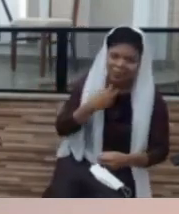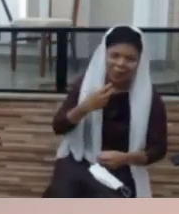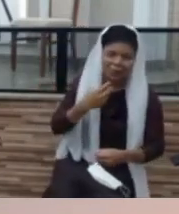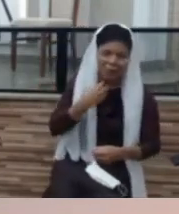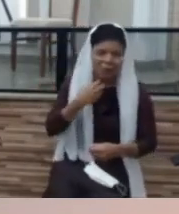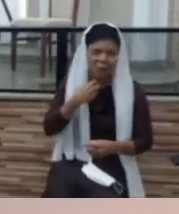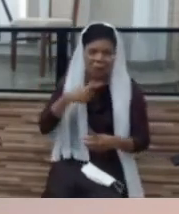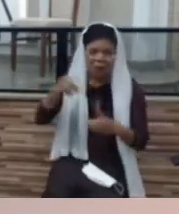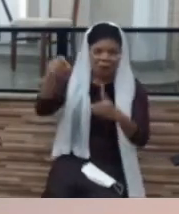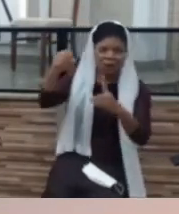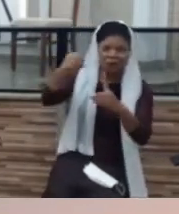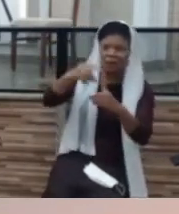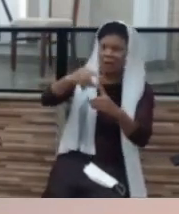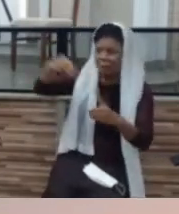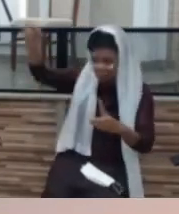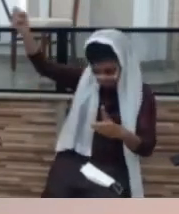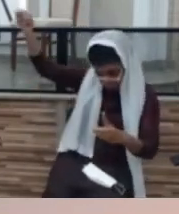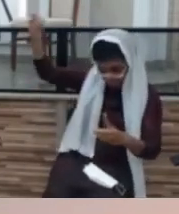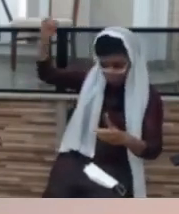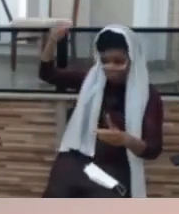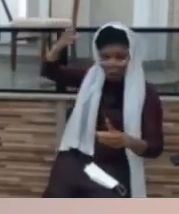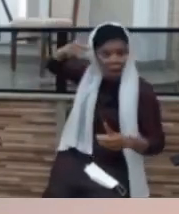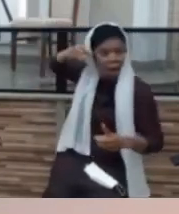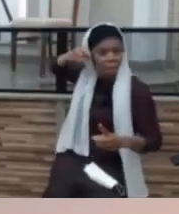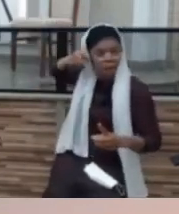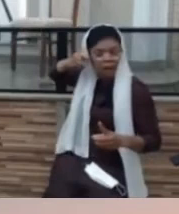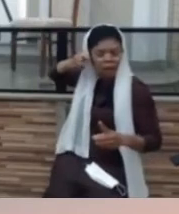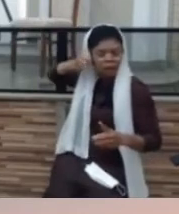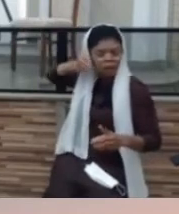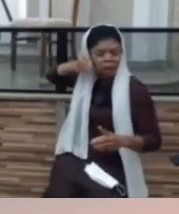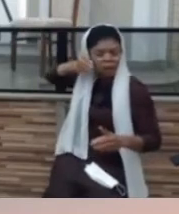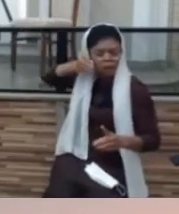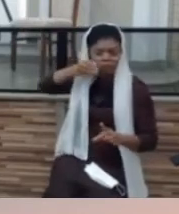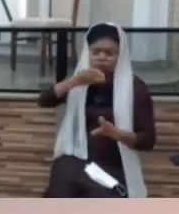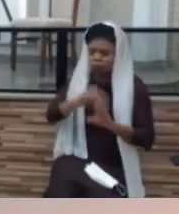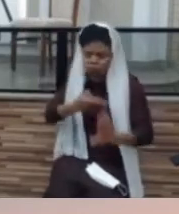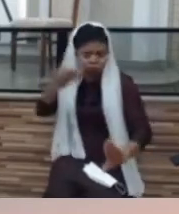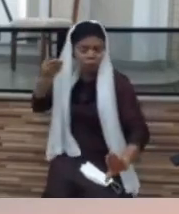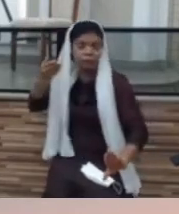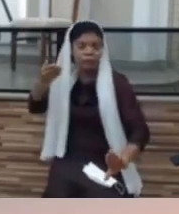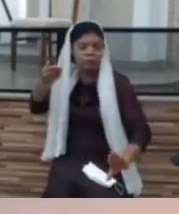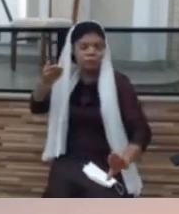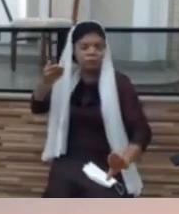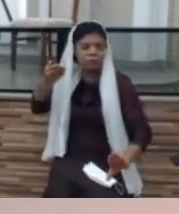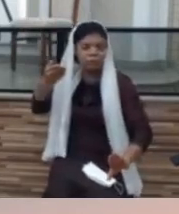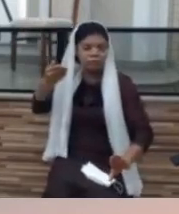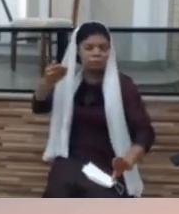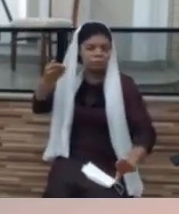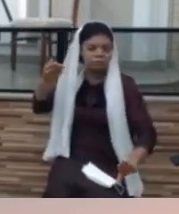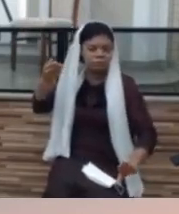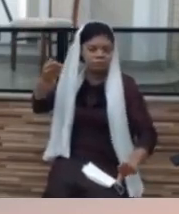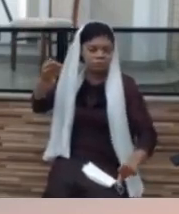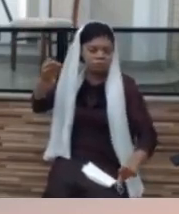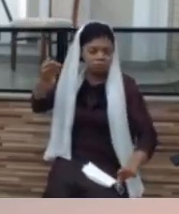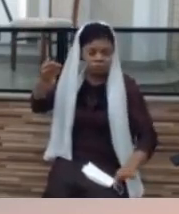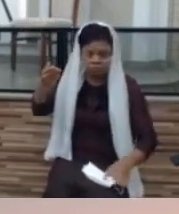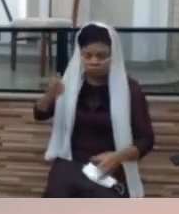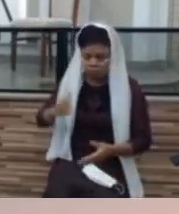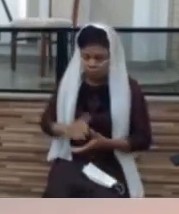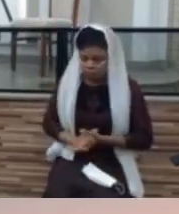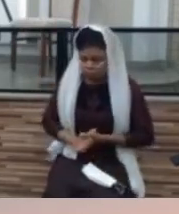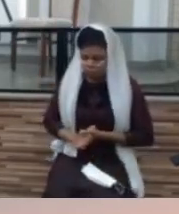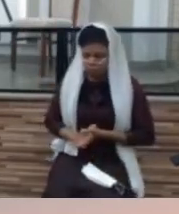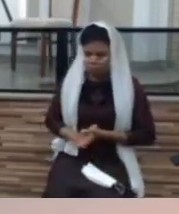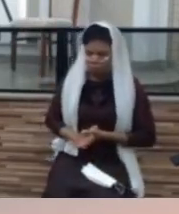de Deus, irmãos, é do espírito de Tobias, o Senhor joga fora hoje. Tuas intenções, tuas ideologias,